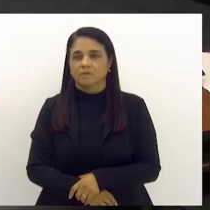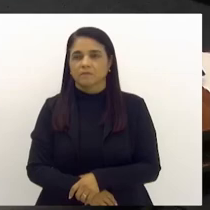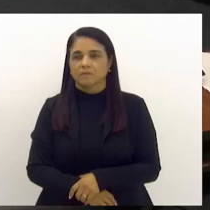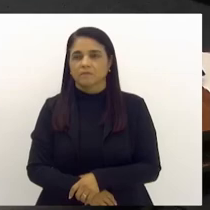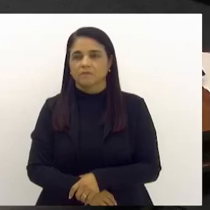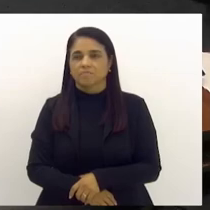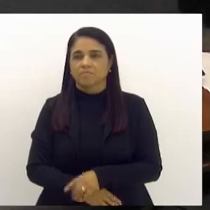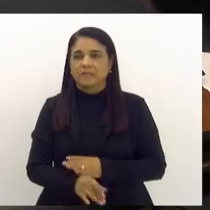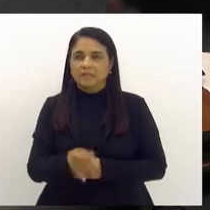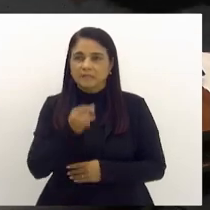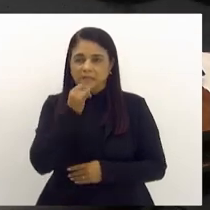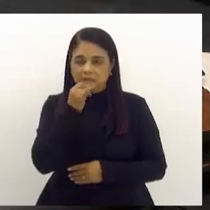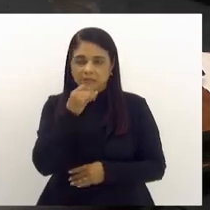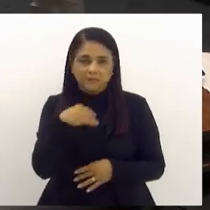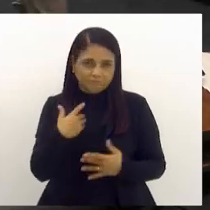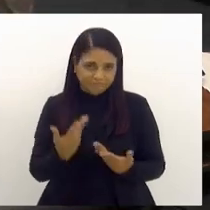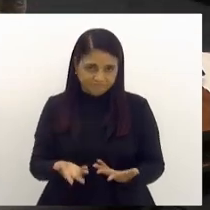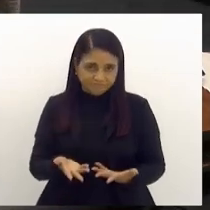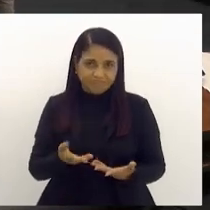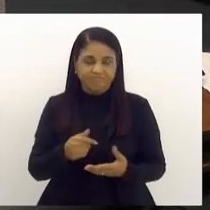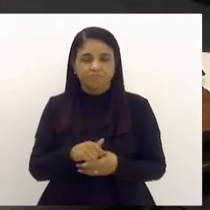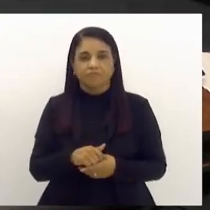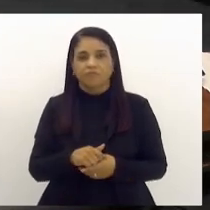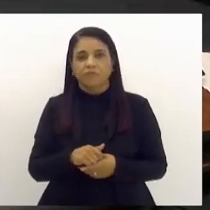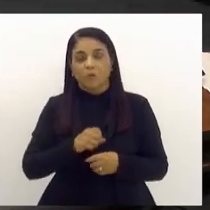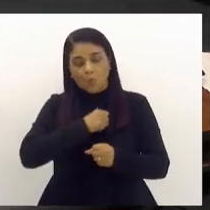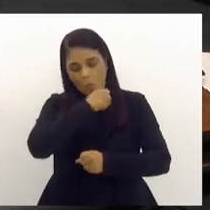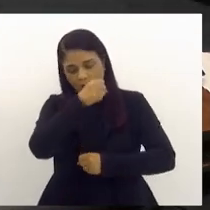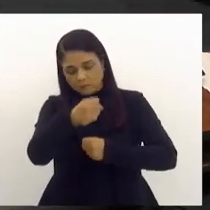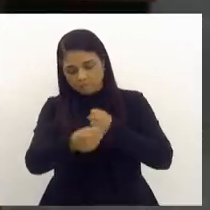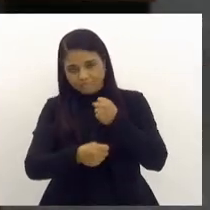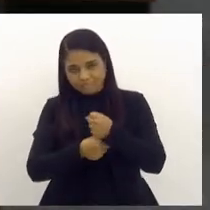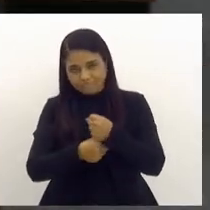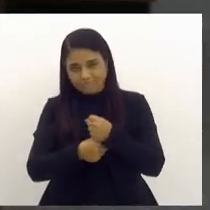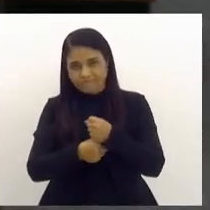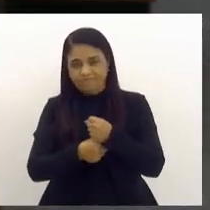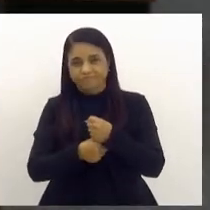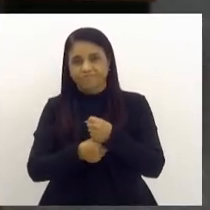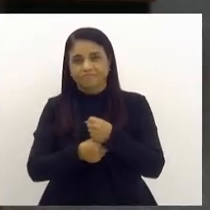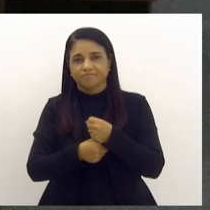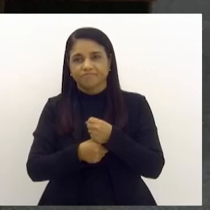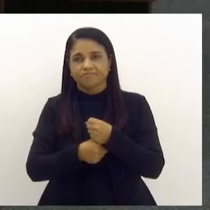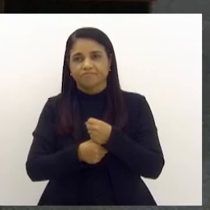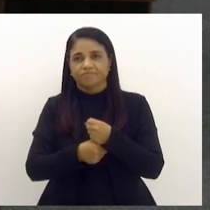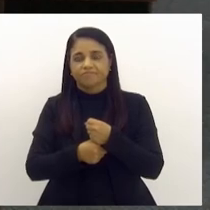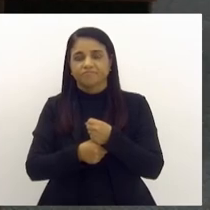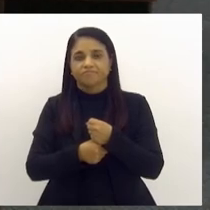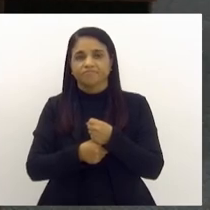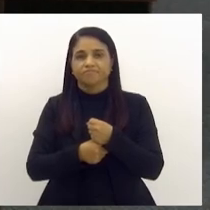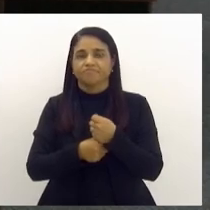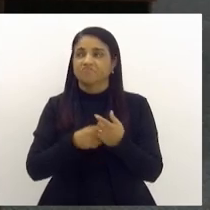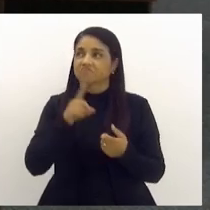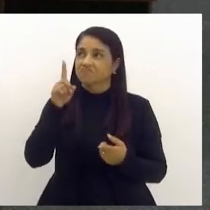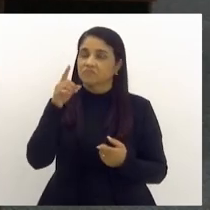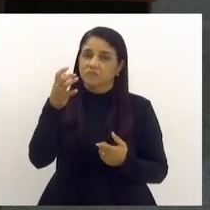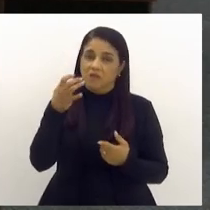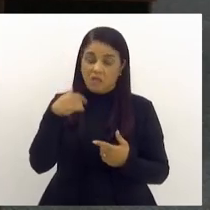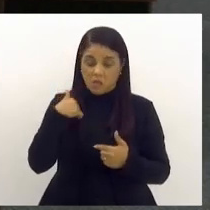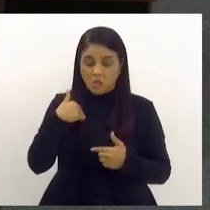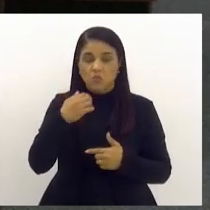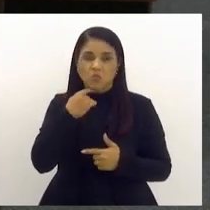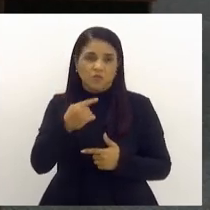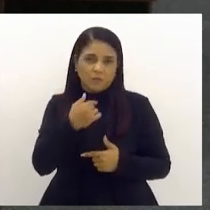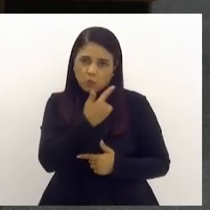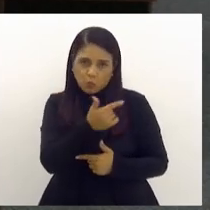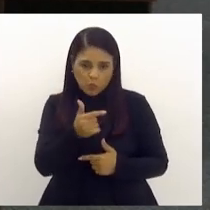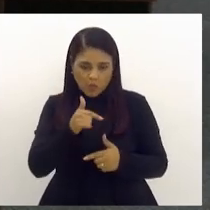Lamentável demais que a gente vire o ano, a Deus dará, mas eu não tenho dúvida que essa casa vai trabalhar para a